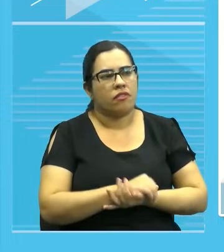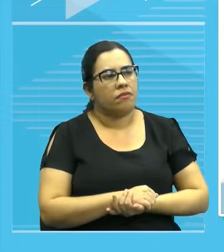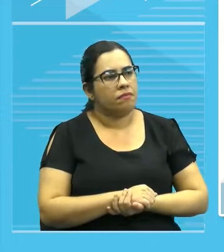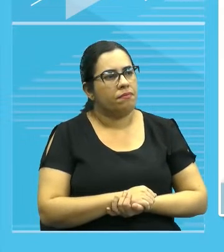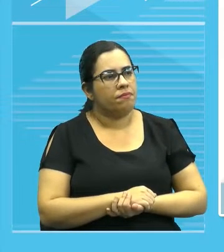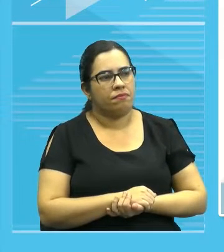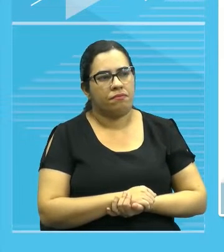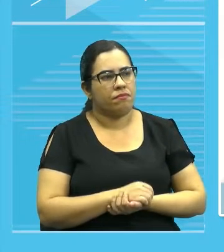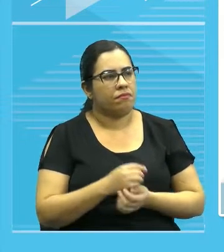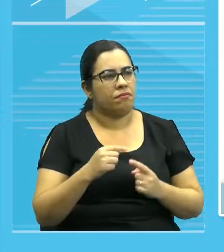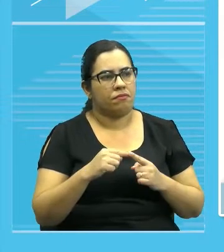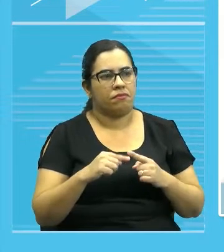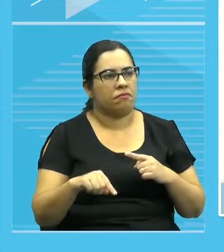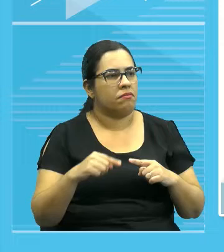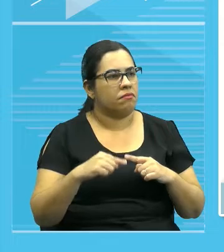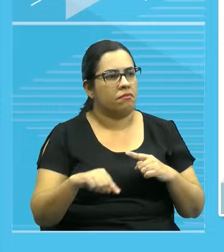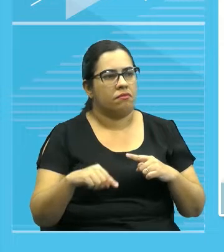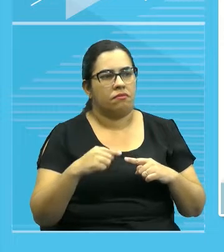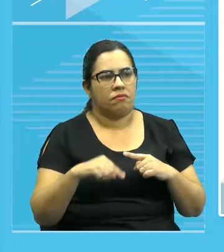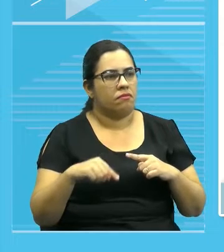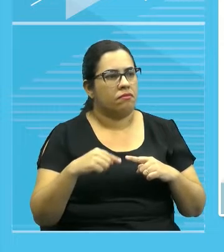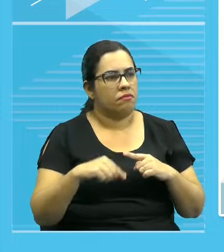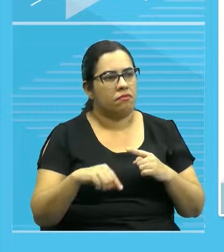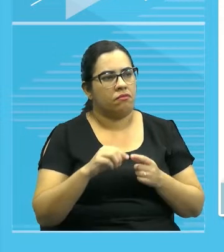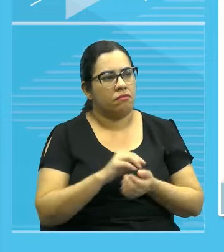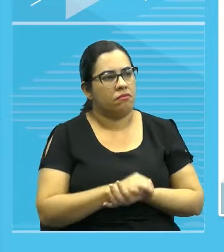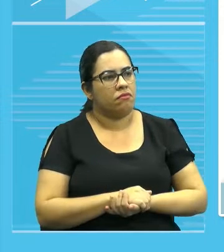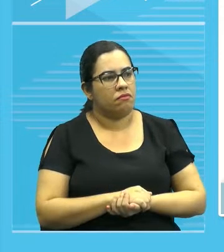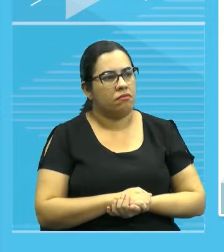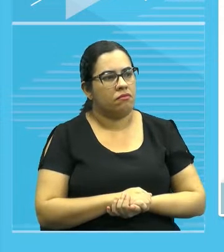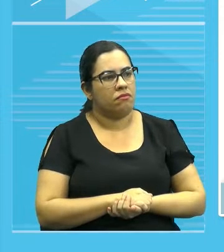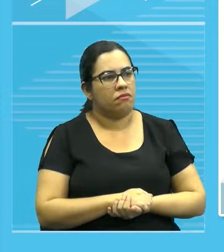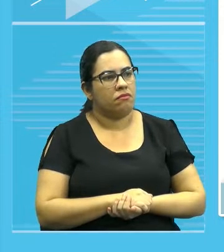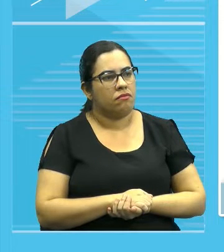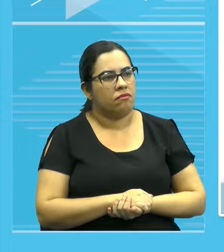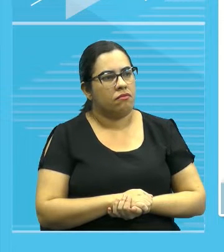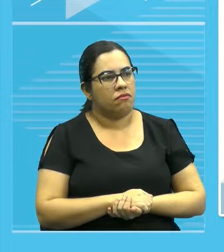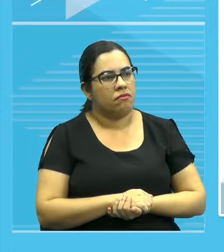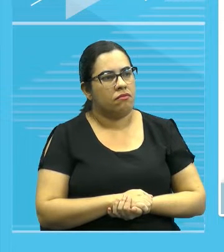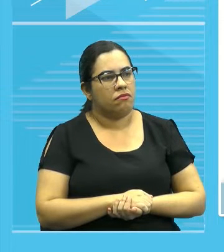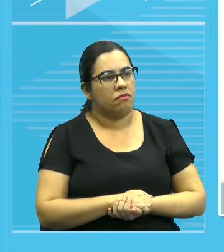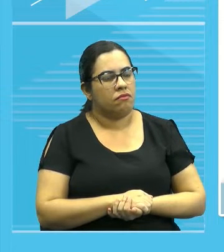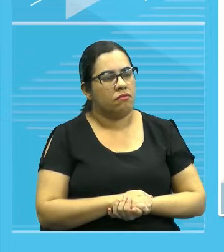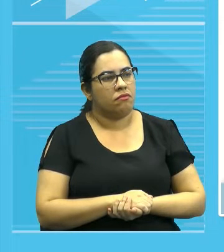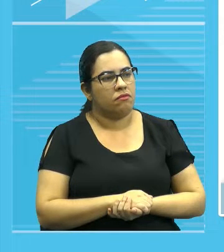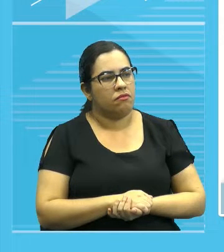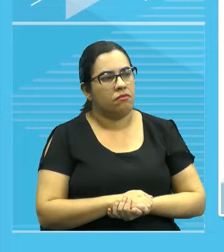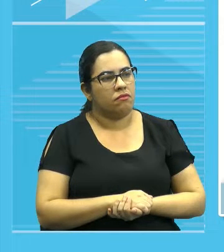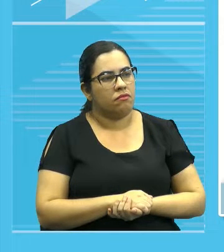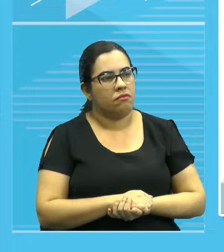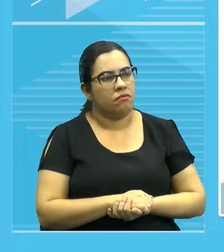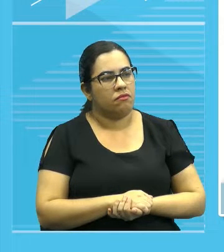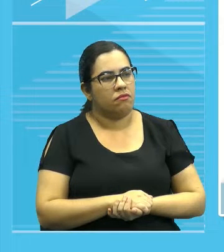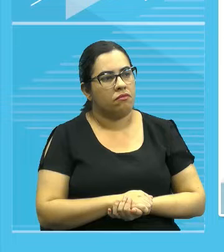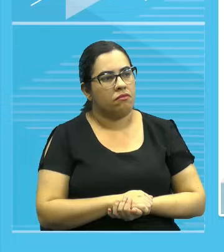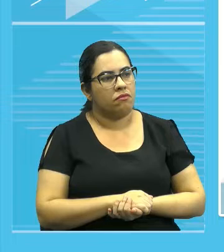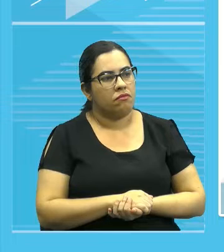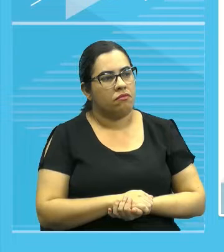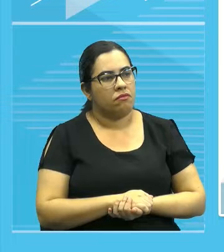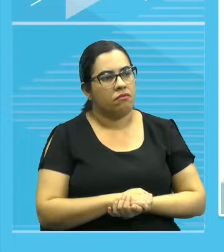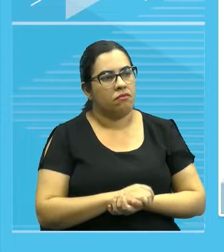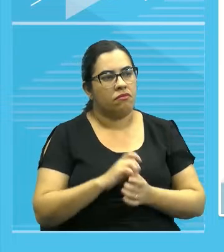não é um antigo sentimento que tem ali que ele traz vai contra o que tem ali na